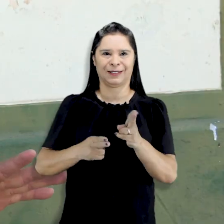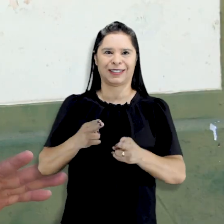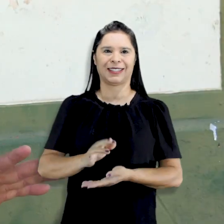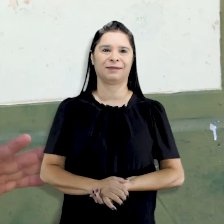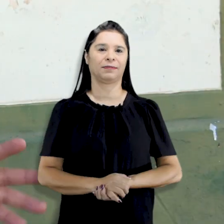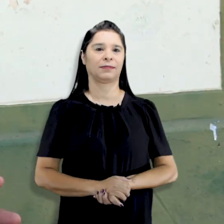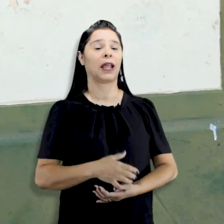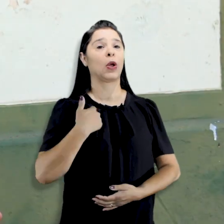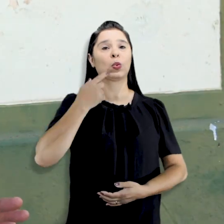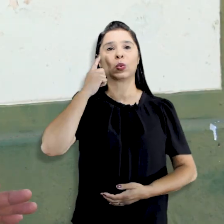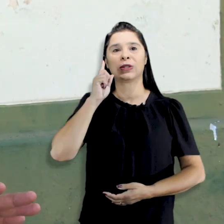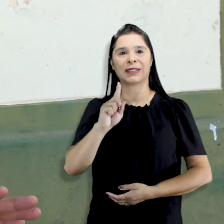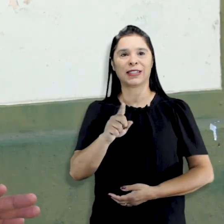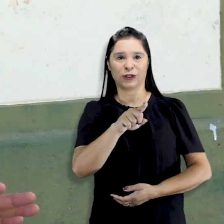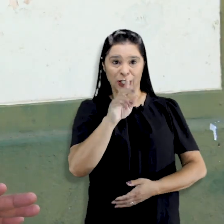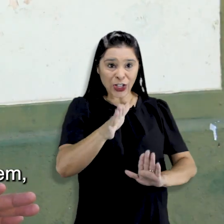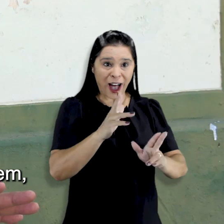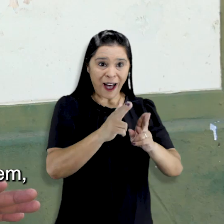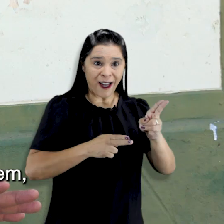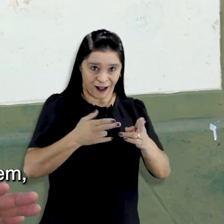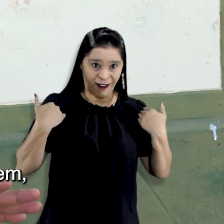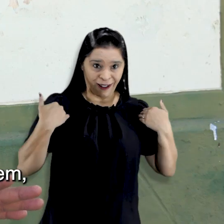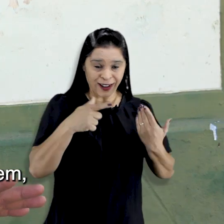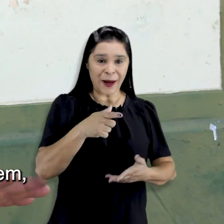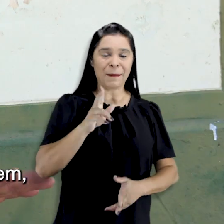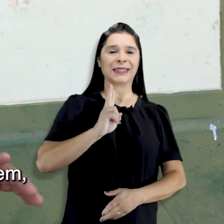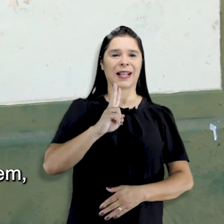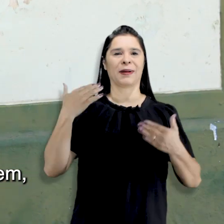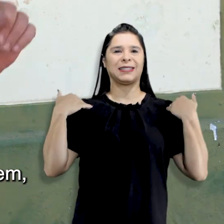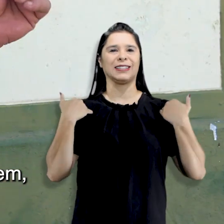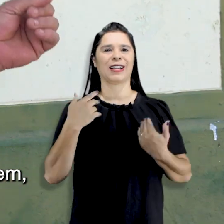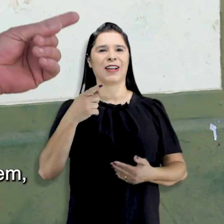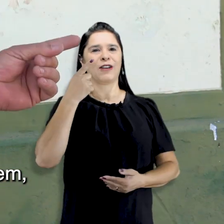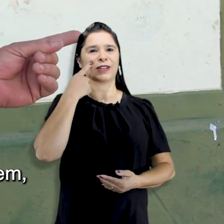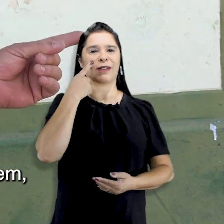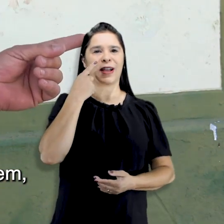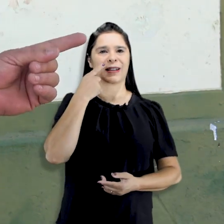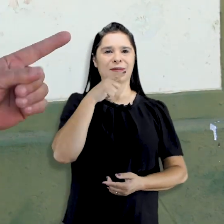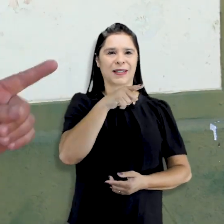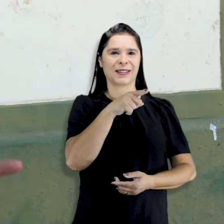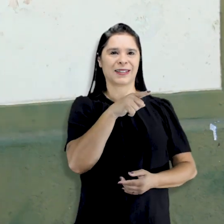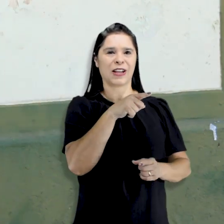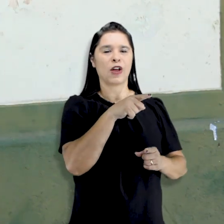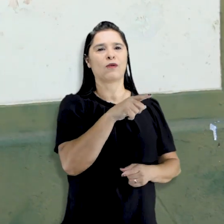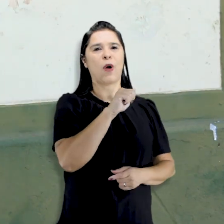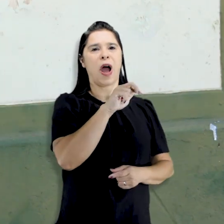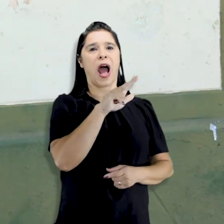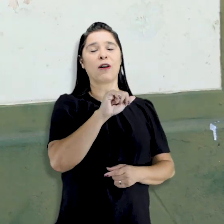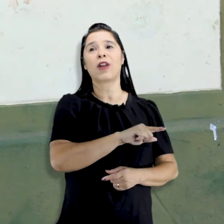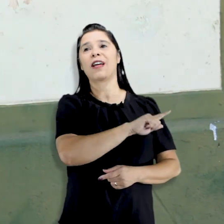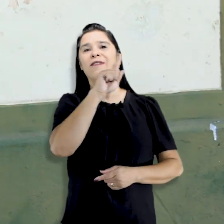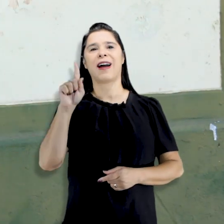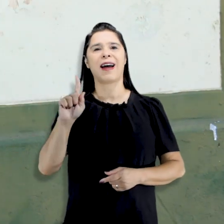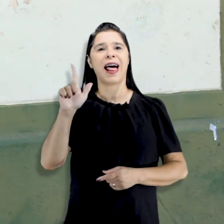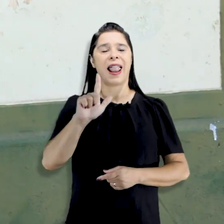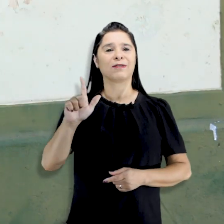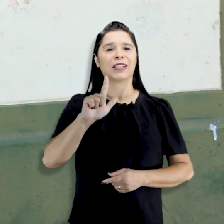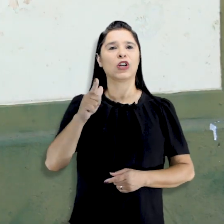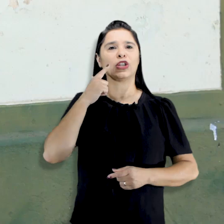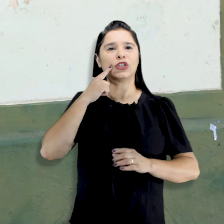assim, eu não sei se você já viajou de trem, né? Mas quando a gente tá viajando de trem, eu pego um trem nos arcos, né? Vou levar ele lá para Lavras, por exemplo, eu